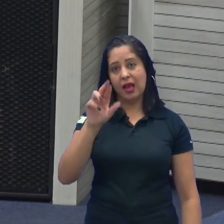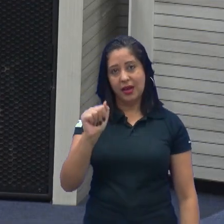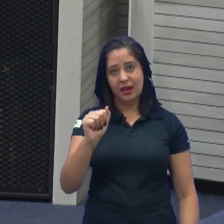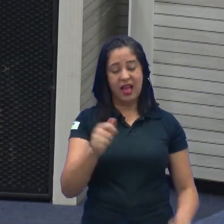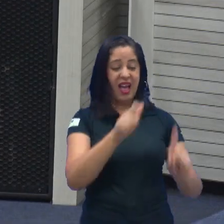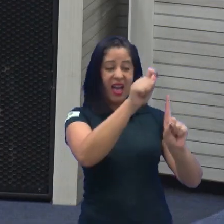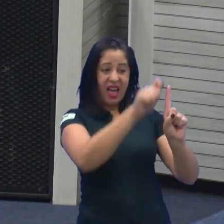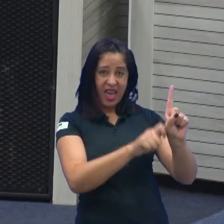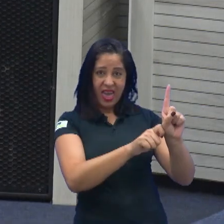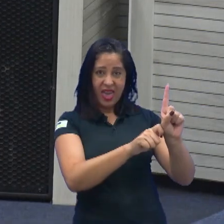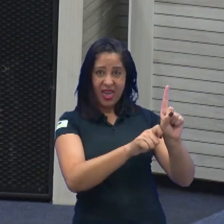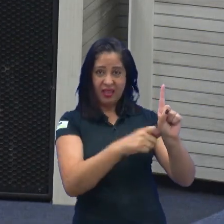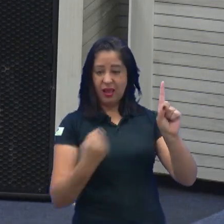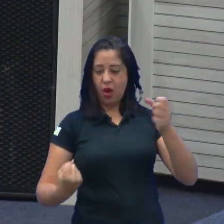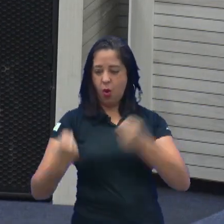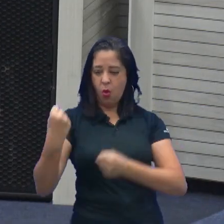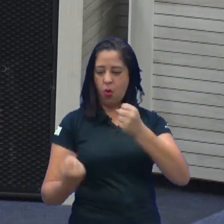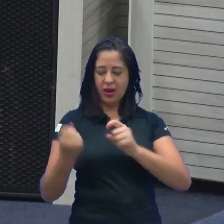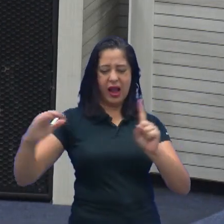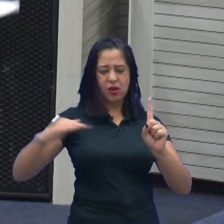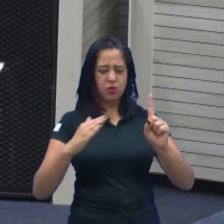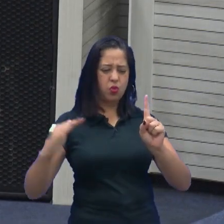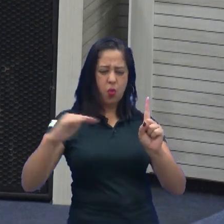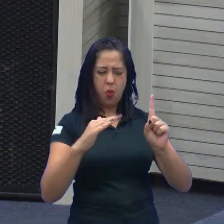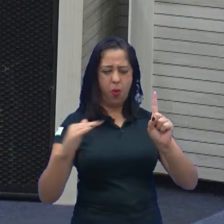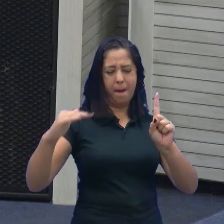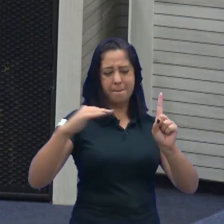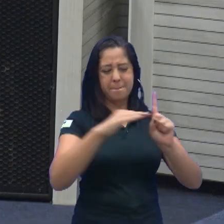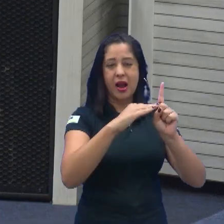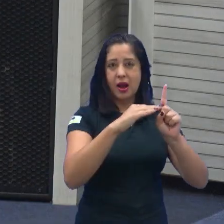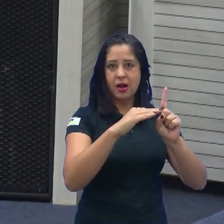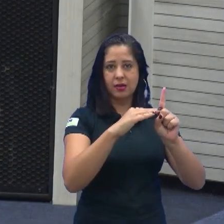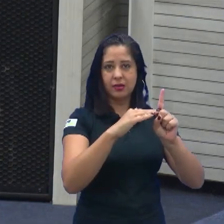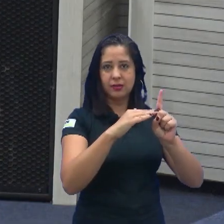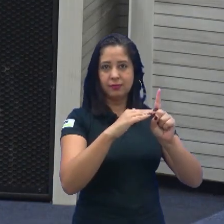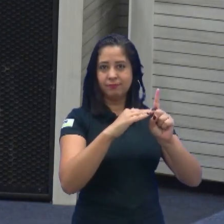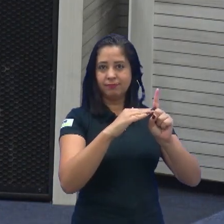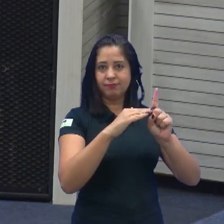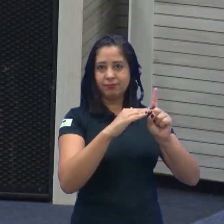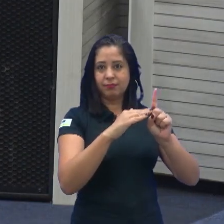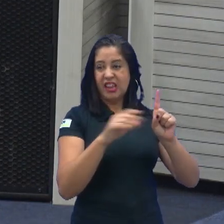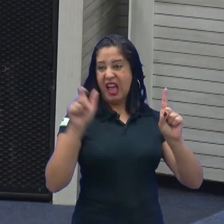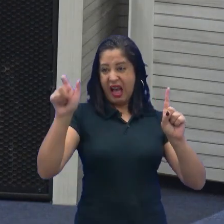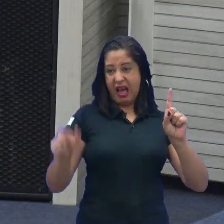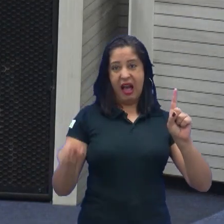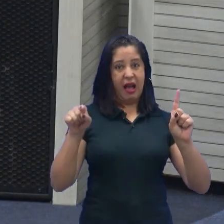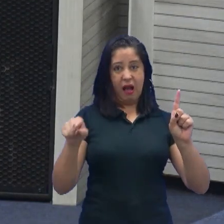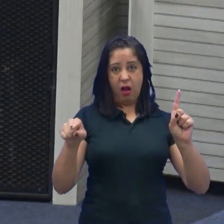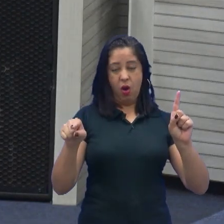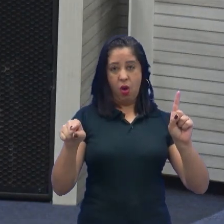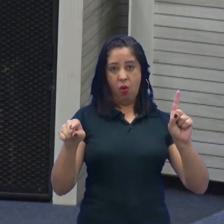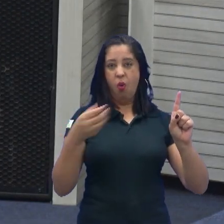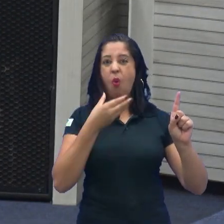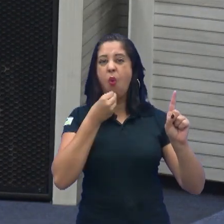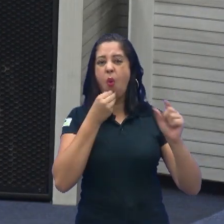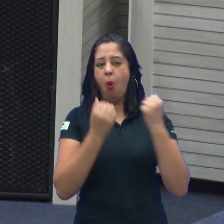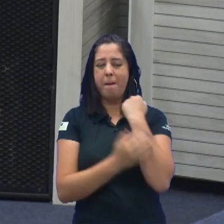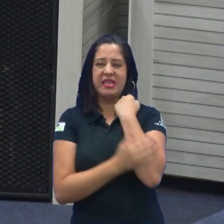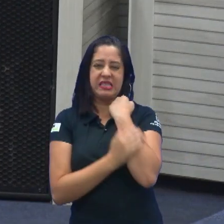atropelada por uma pessoa que não aceitava ela em outro relacionamento, por